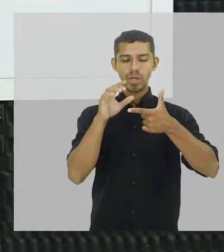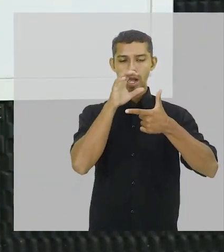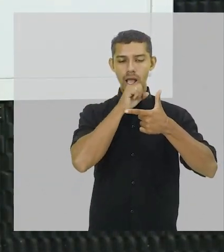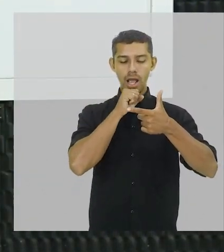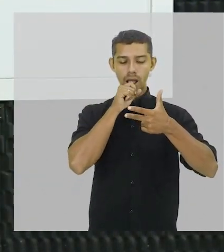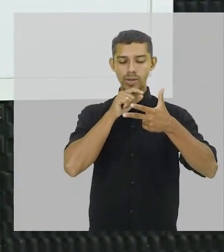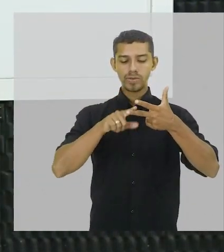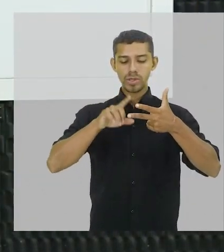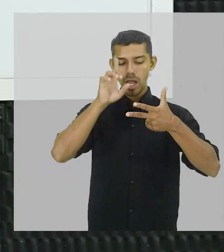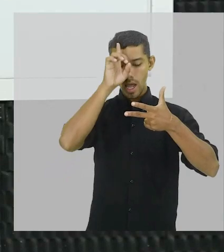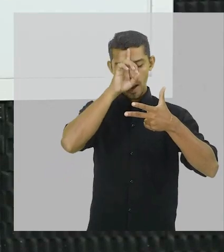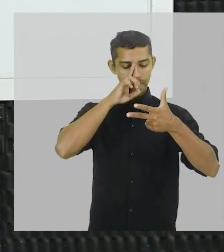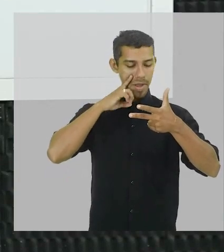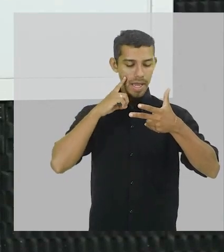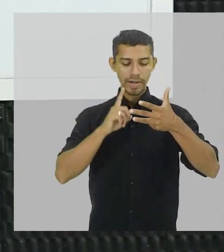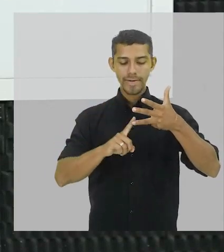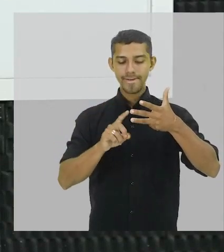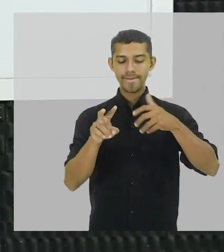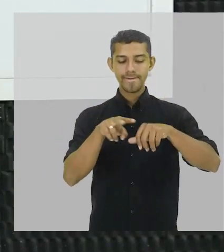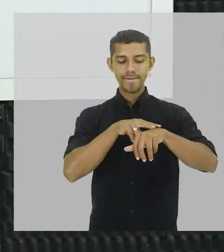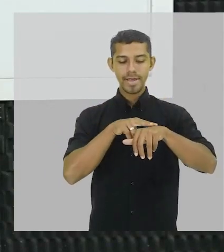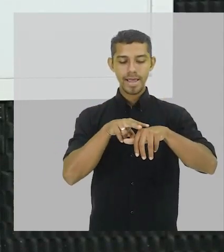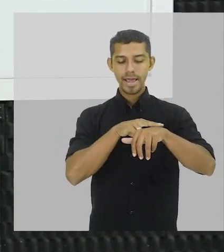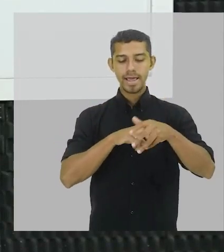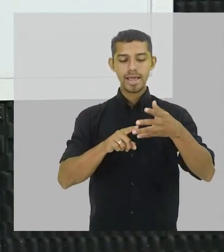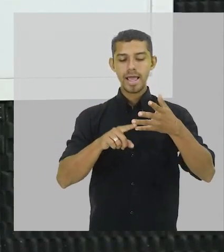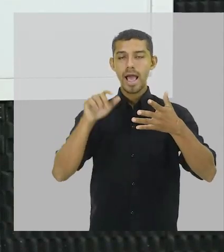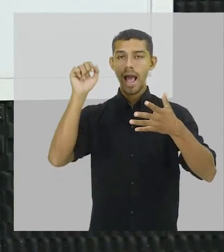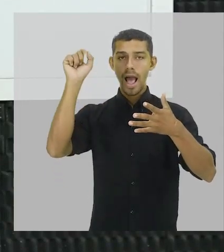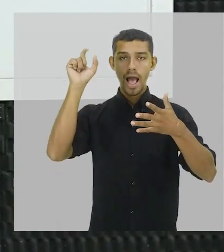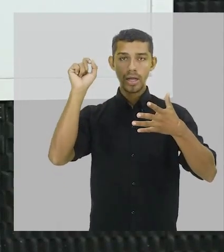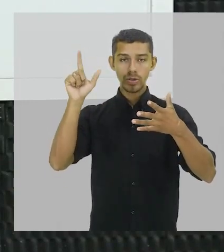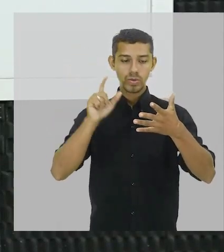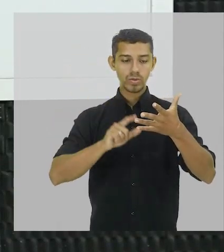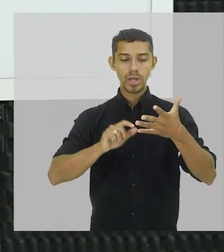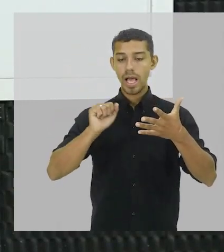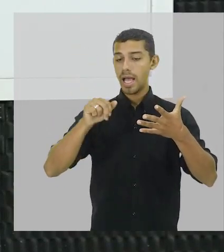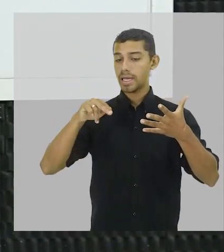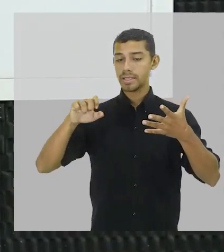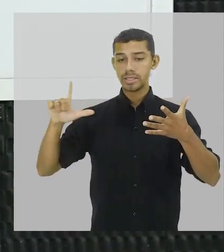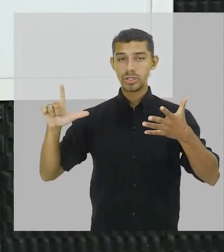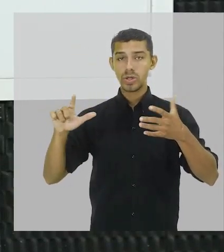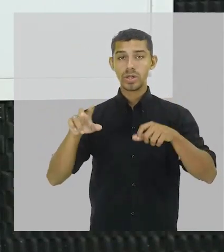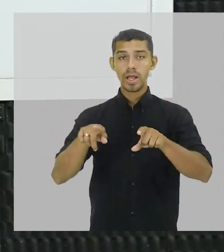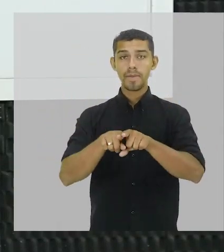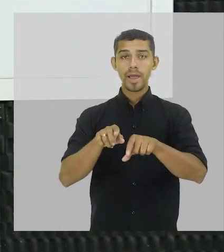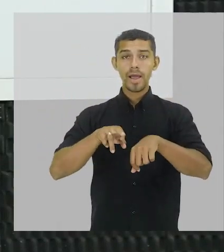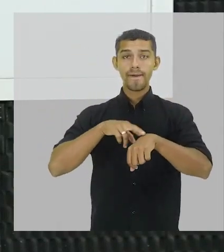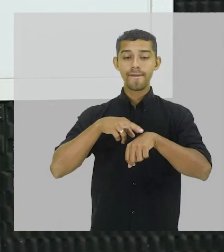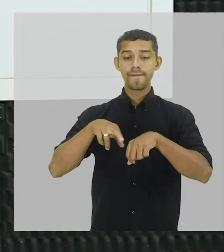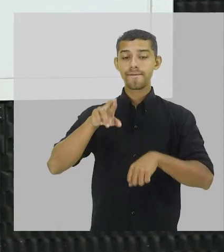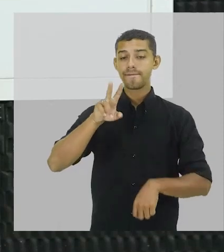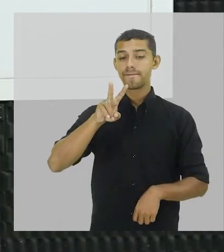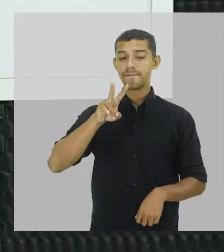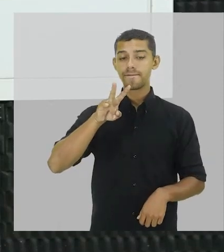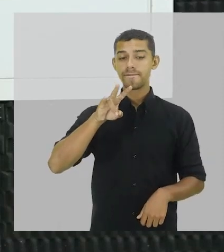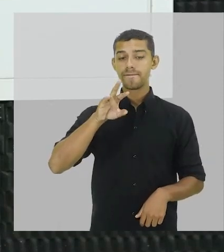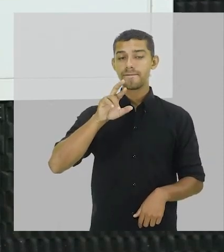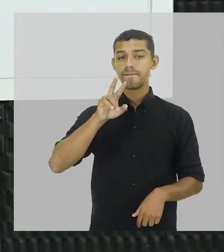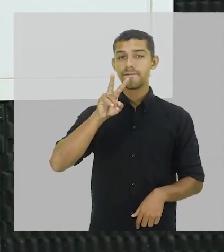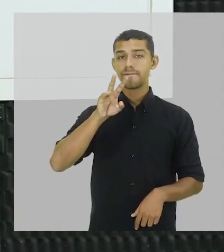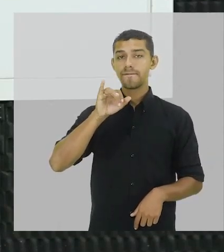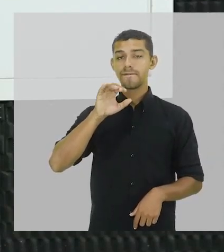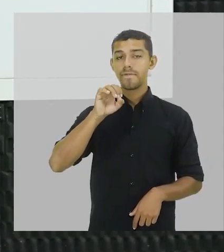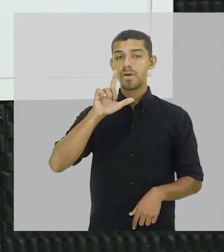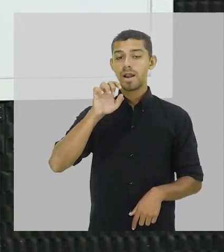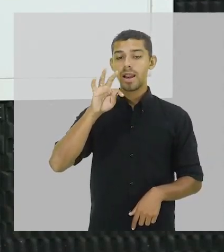alaranjado, o amarelo, o verde, o azul, o anil, né, e o violeta. São as 7 cores aí do